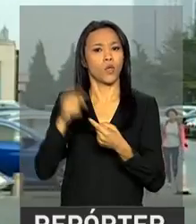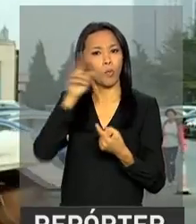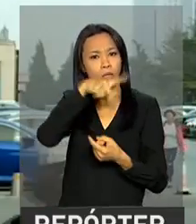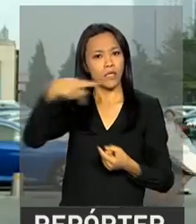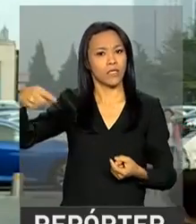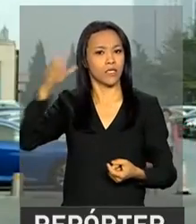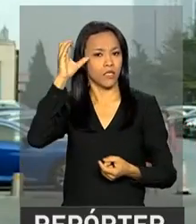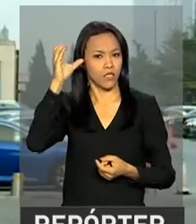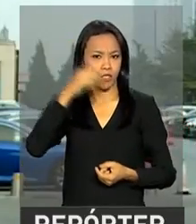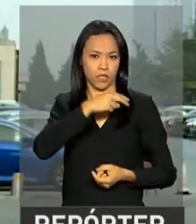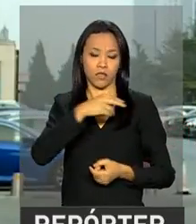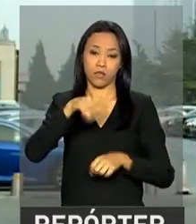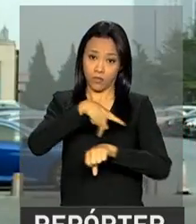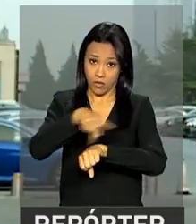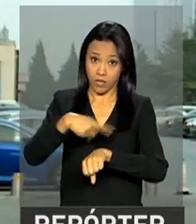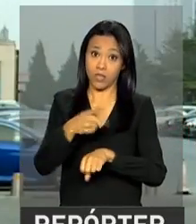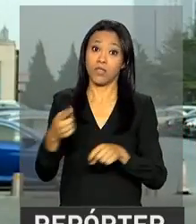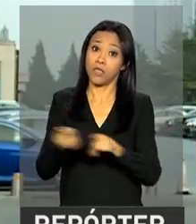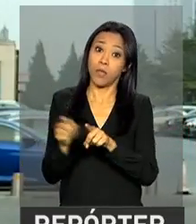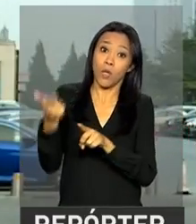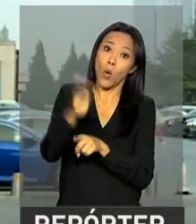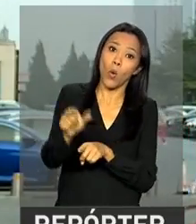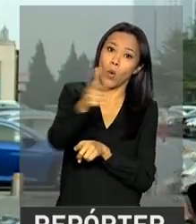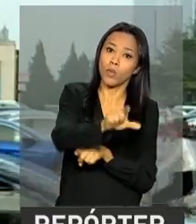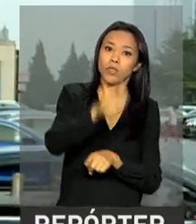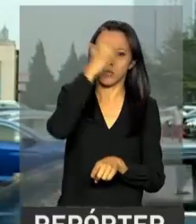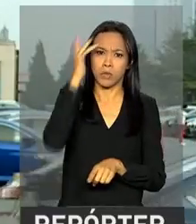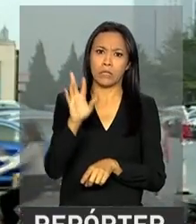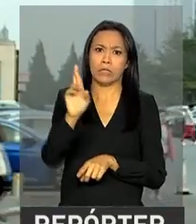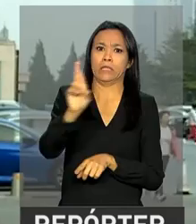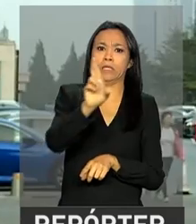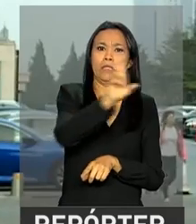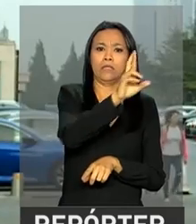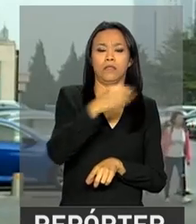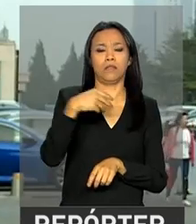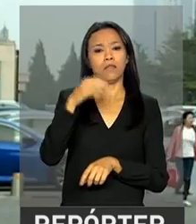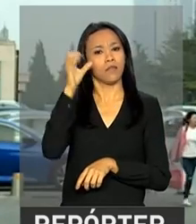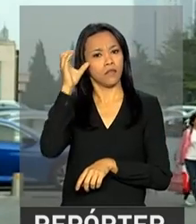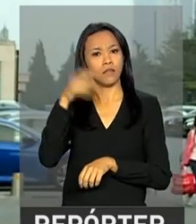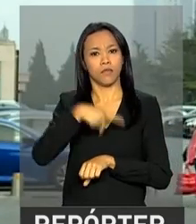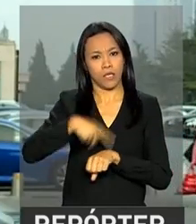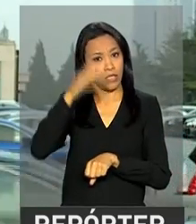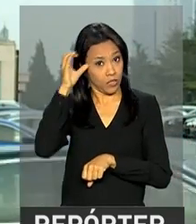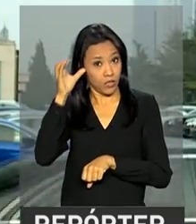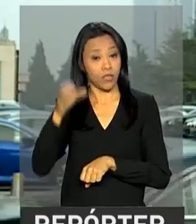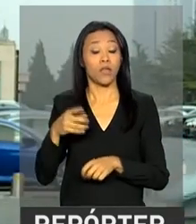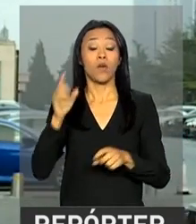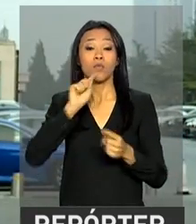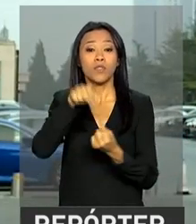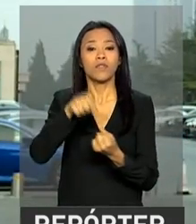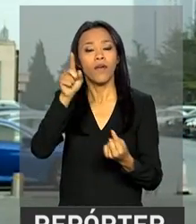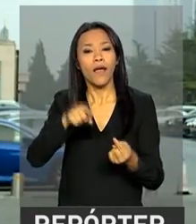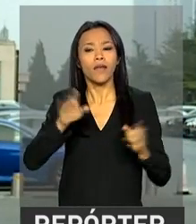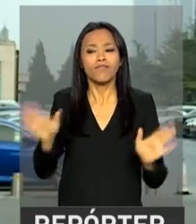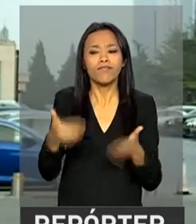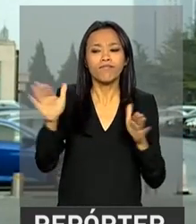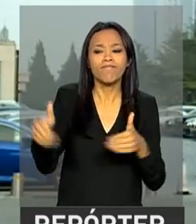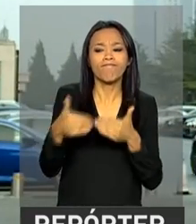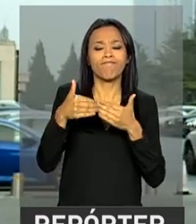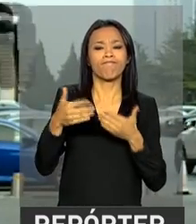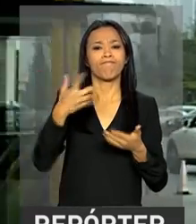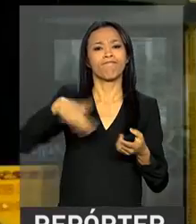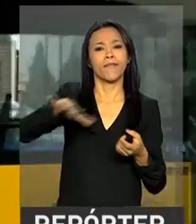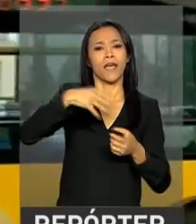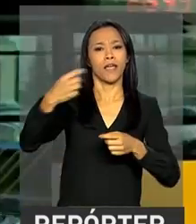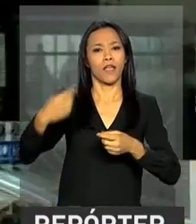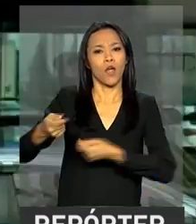e com autoridades chinesas. Segundo o presidente Temer, o objetivo é incentivar as relações comerciais, políticas e